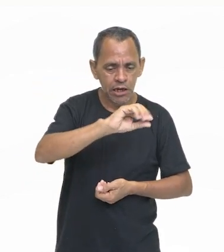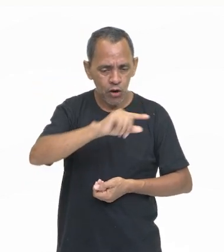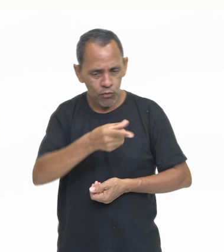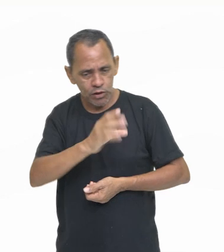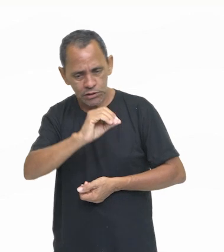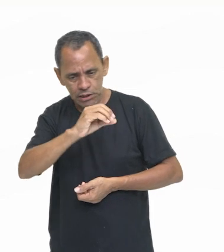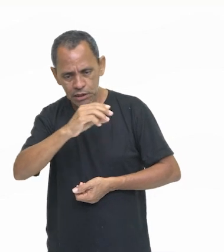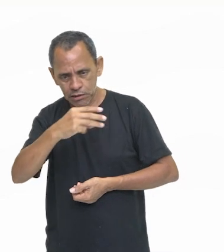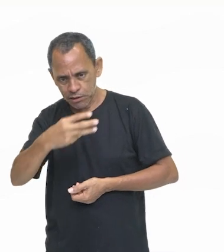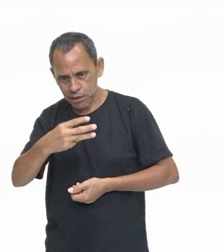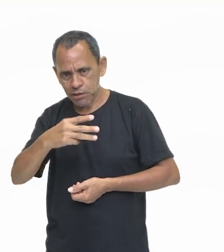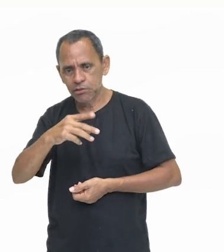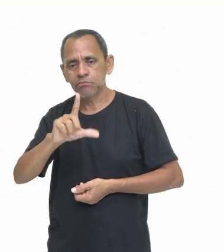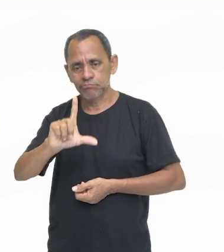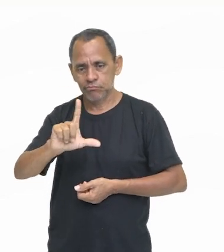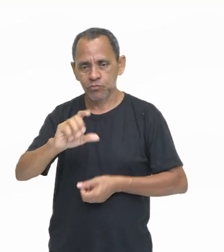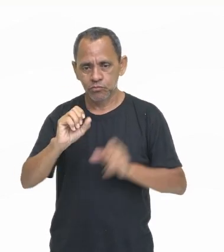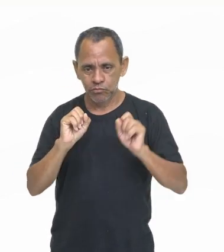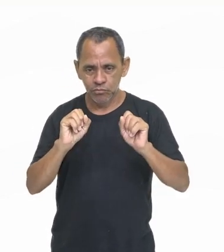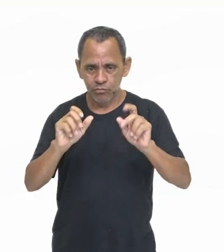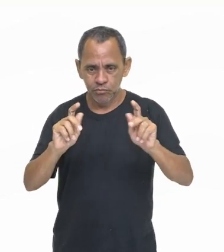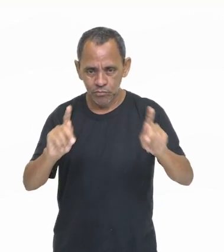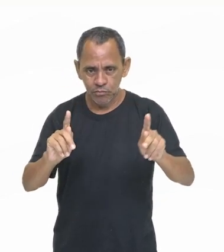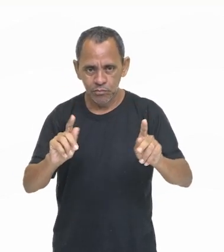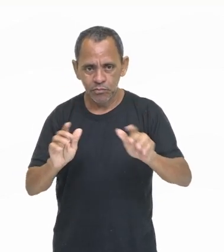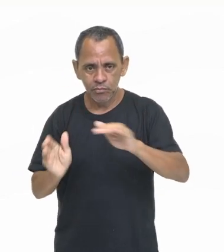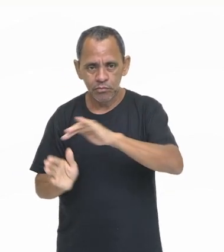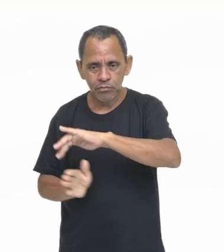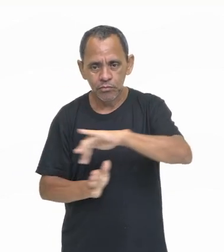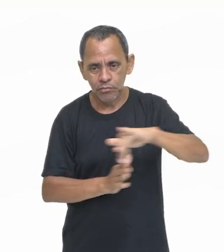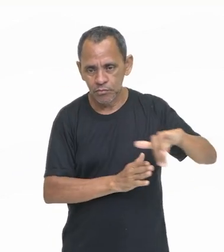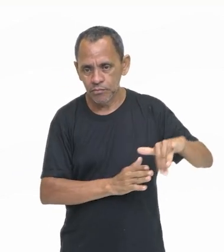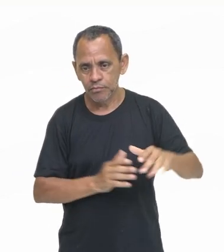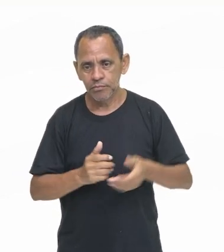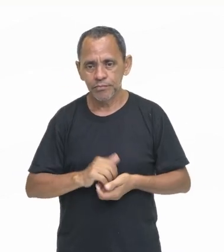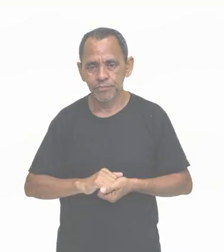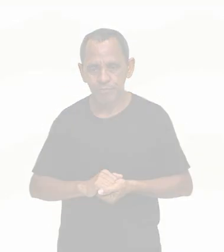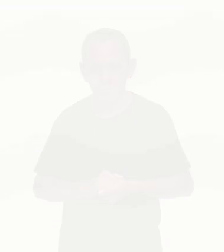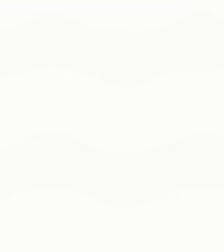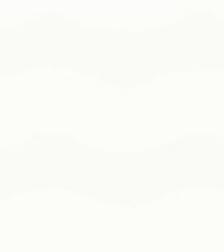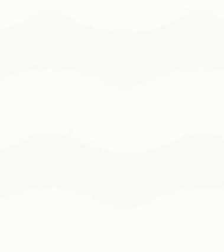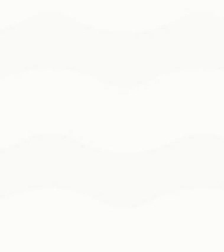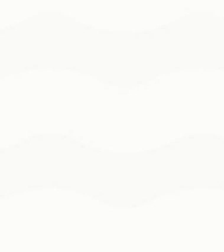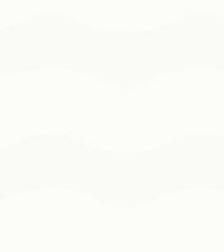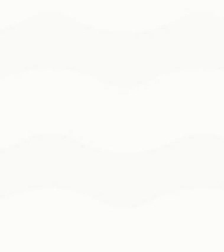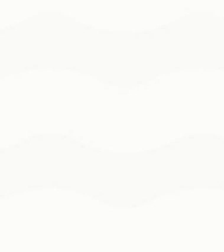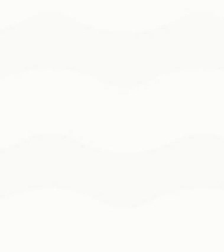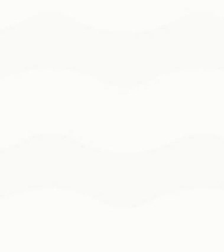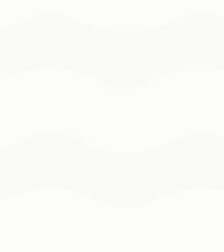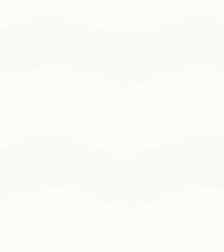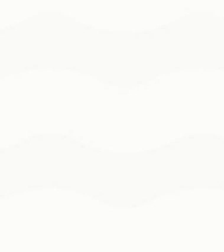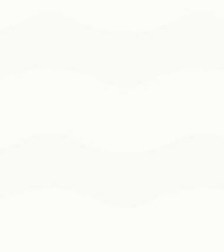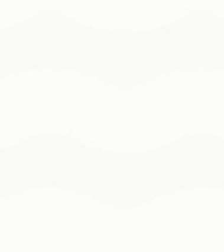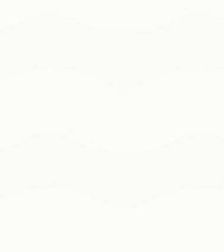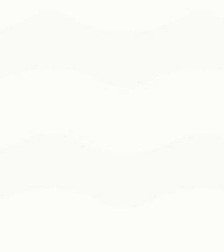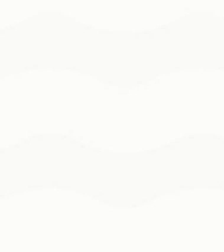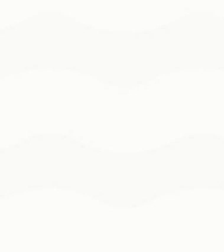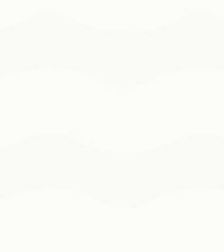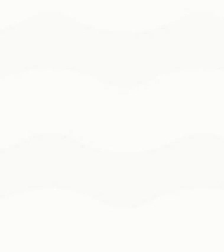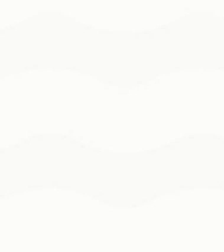0,03 litro. Tudo bem? Bora continuar aqui porque tem mais um exemplo. Vejam aqui, ó. Um produtor de vinho encheu um